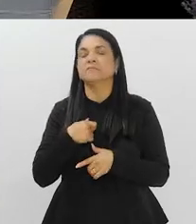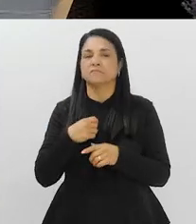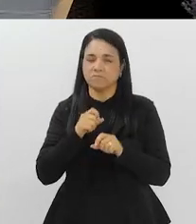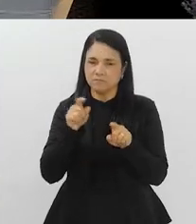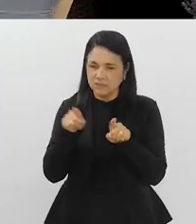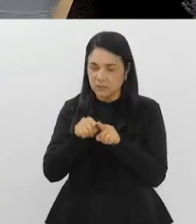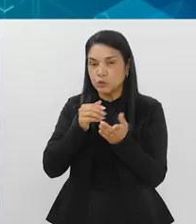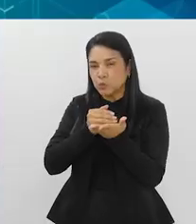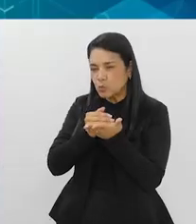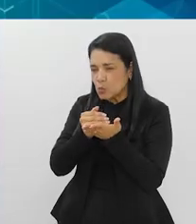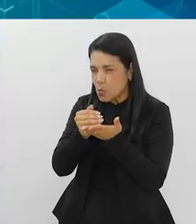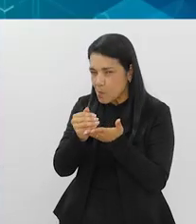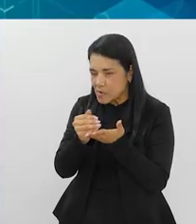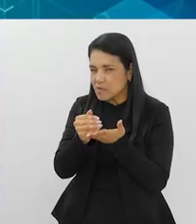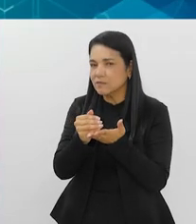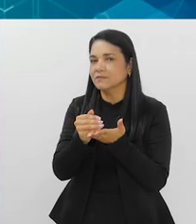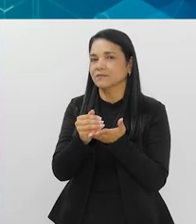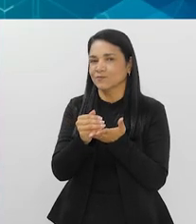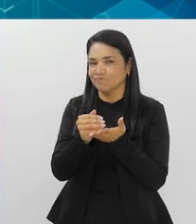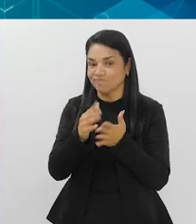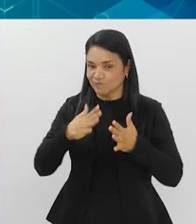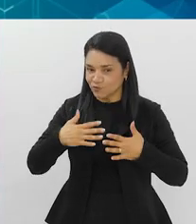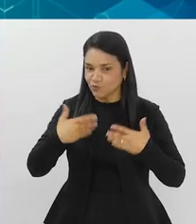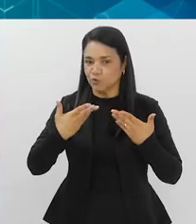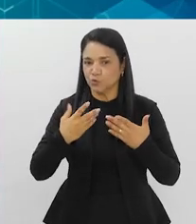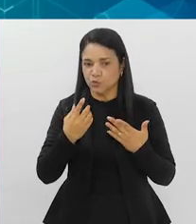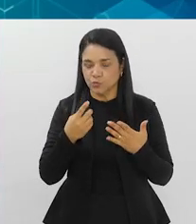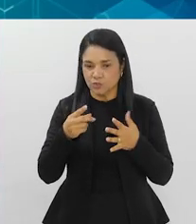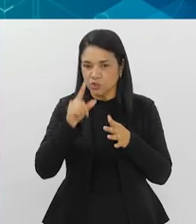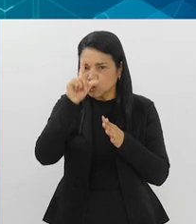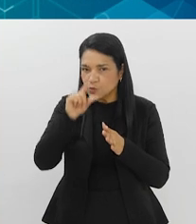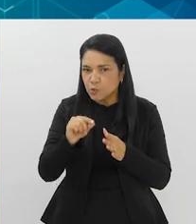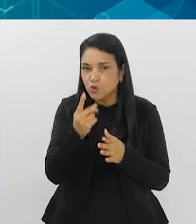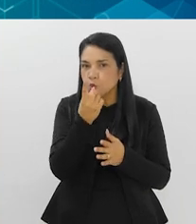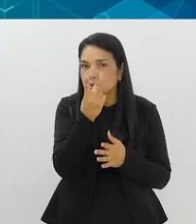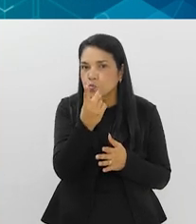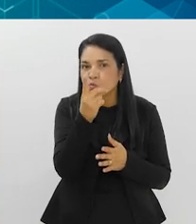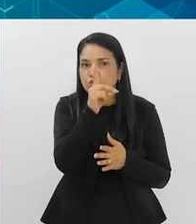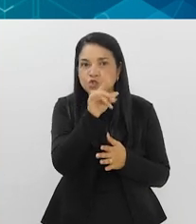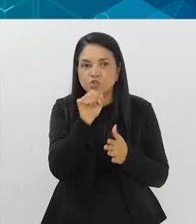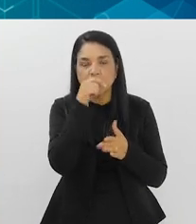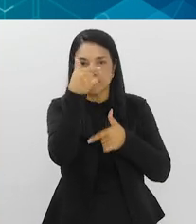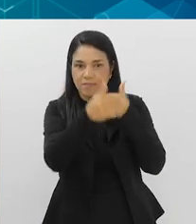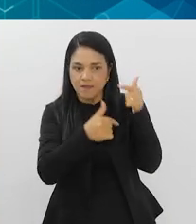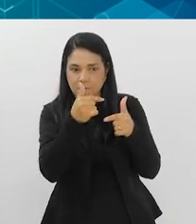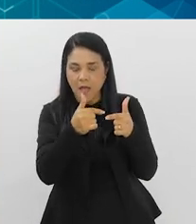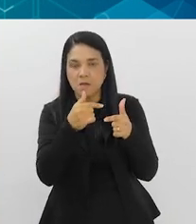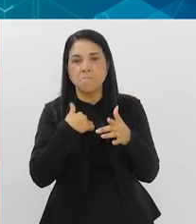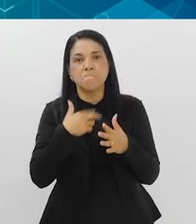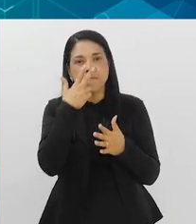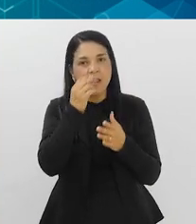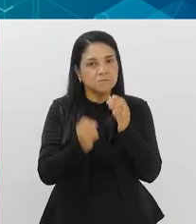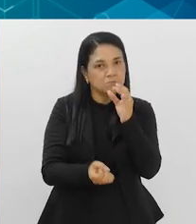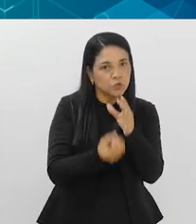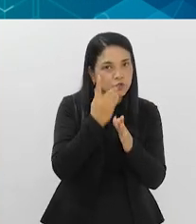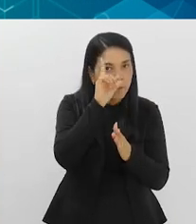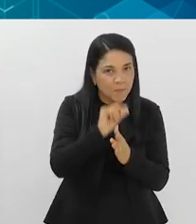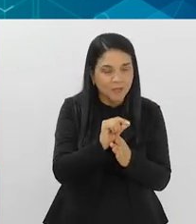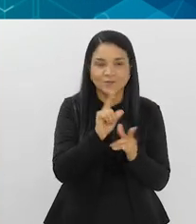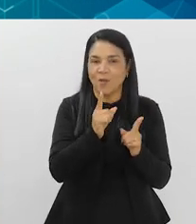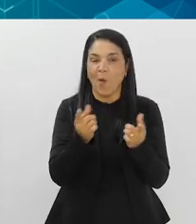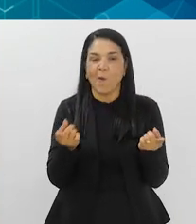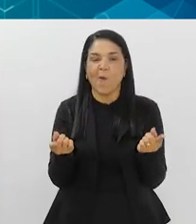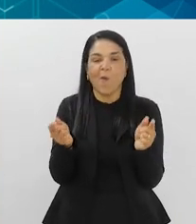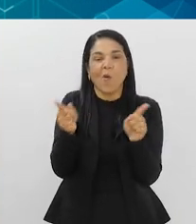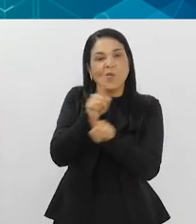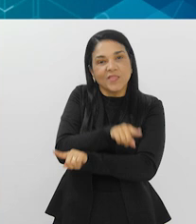Claro, inicialmente pode realmente ter esse susto, né, que se a gente reduzir um dia de trabalho, a gente vai diminuir a nossa produtividade, mas é o